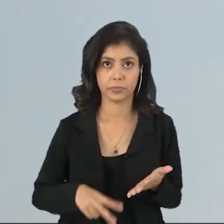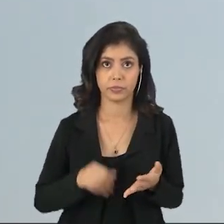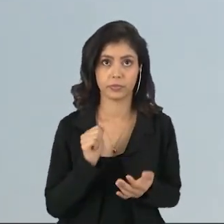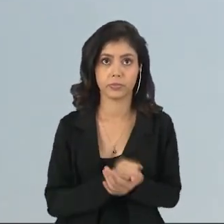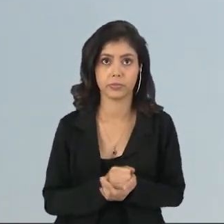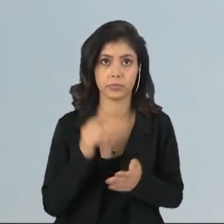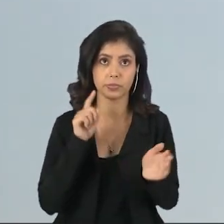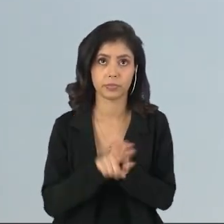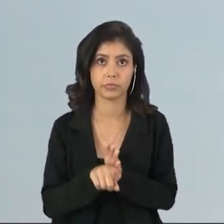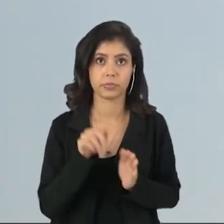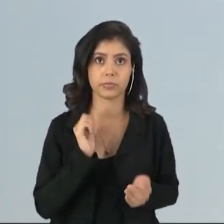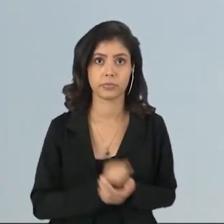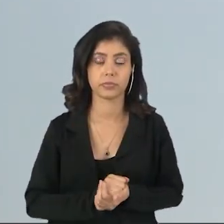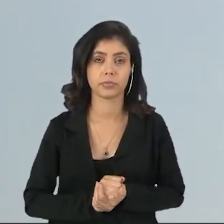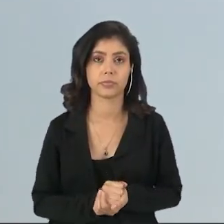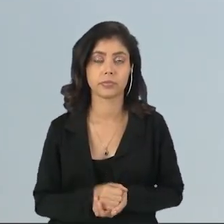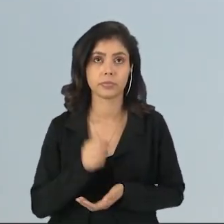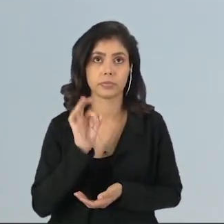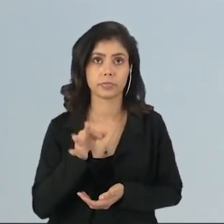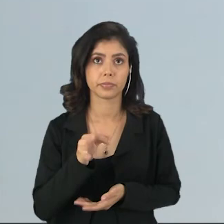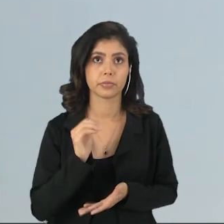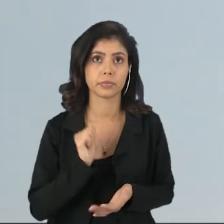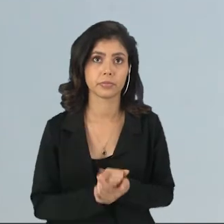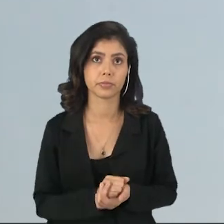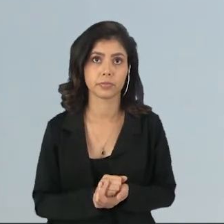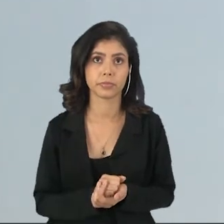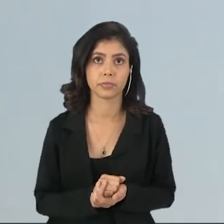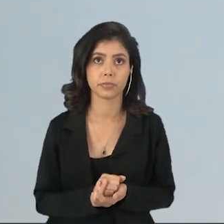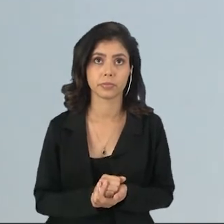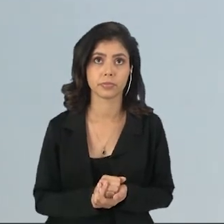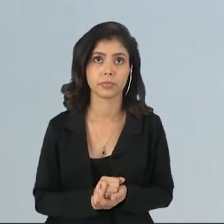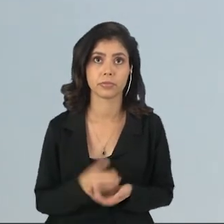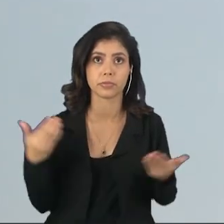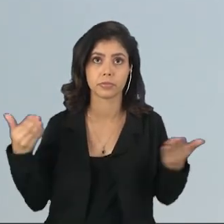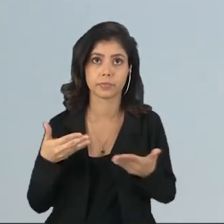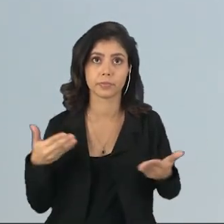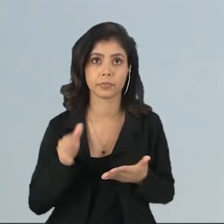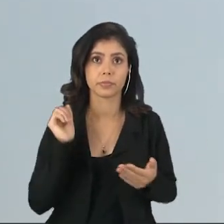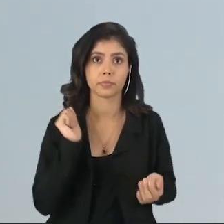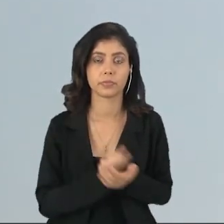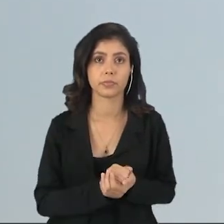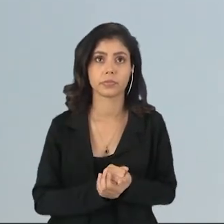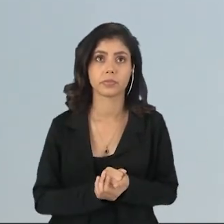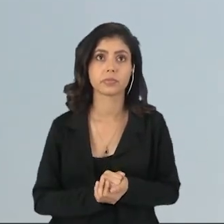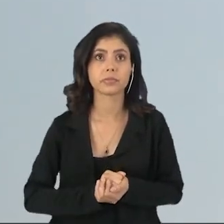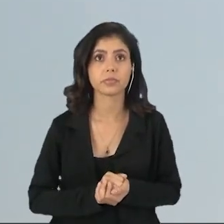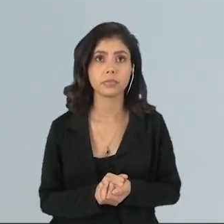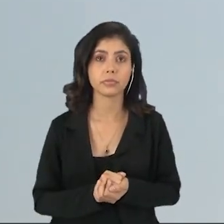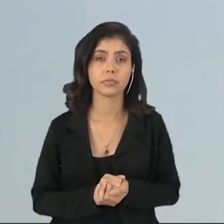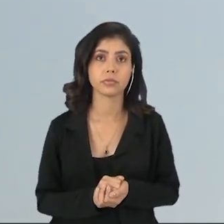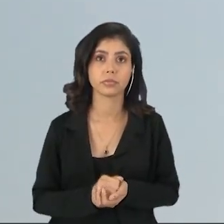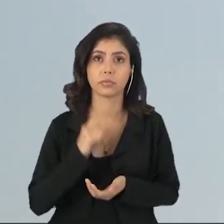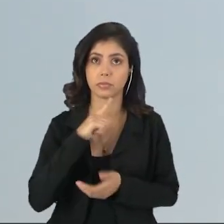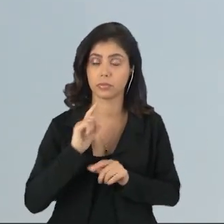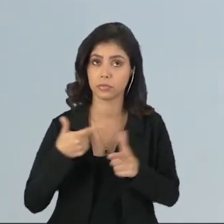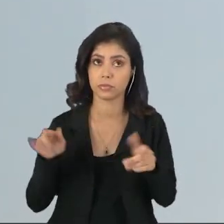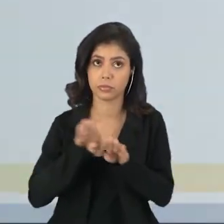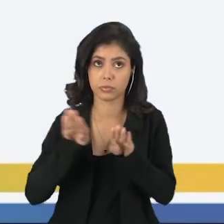professor. Fica bem atento então para a leitura da pergunta e quero sua resposta correta, tá ok? Vamos lá então.